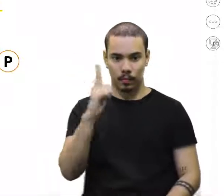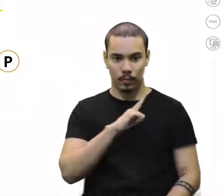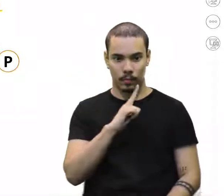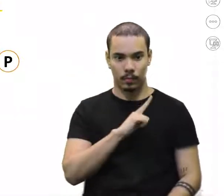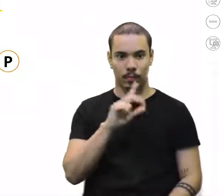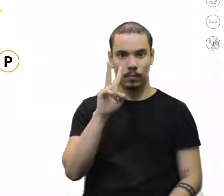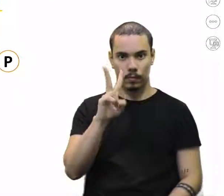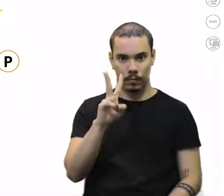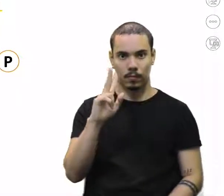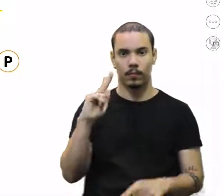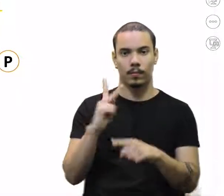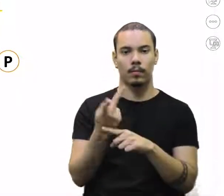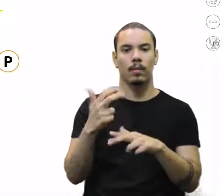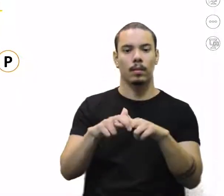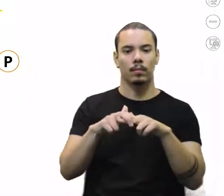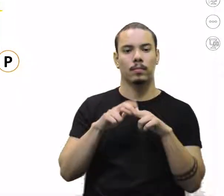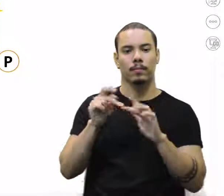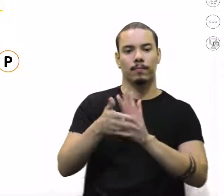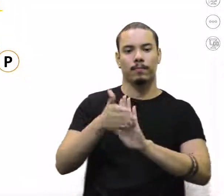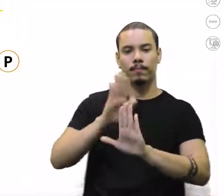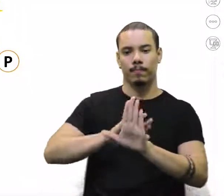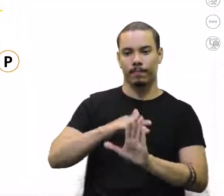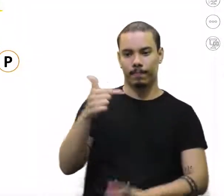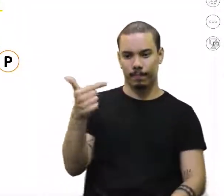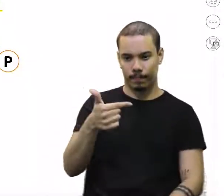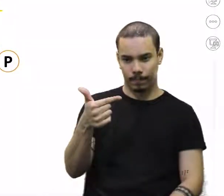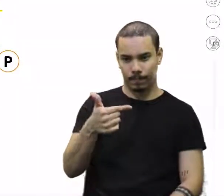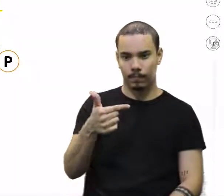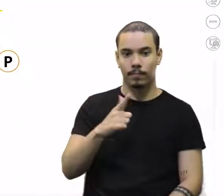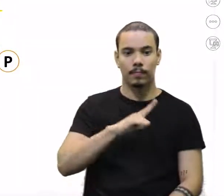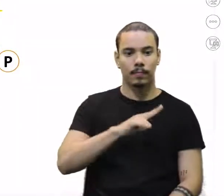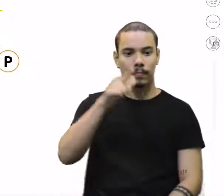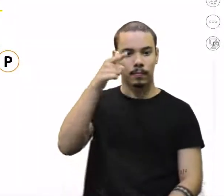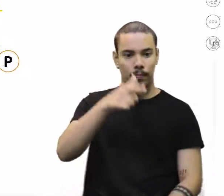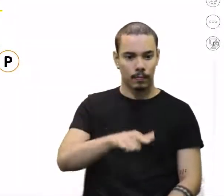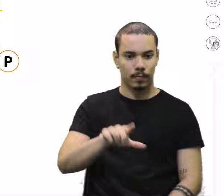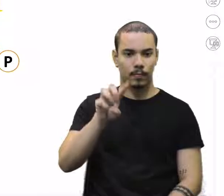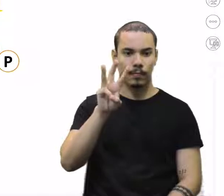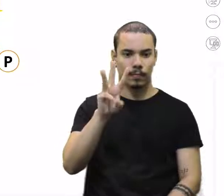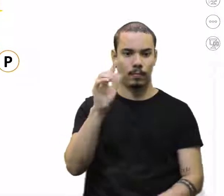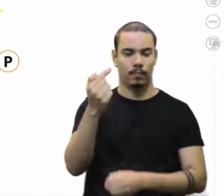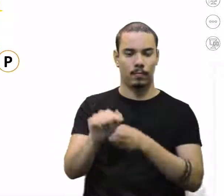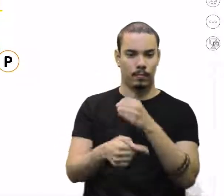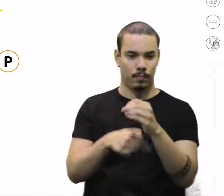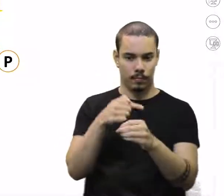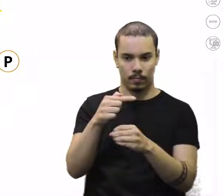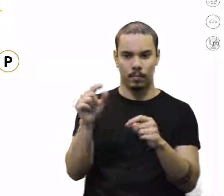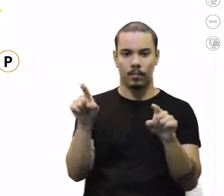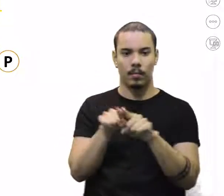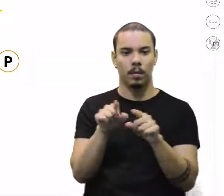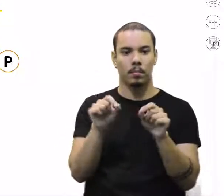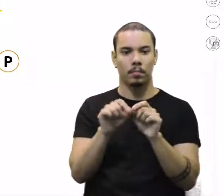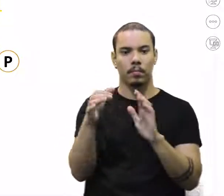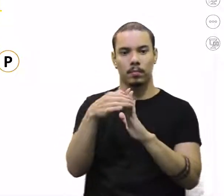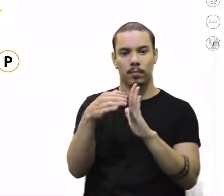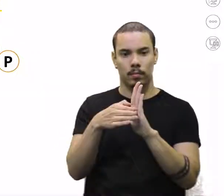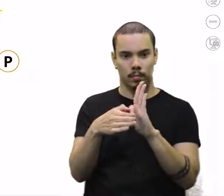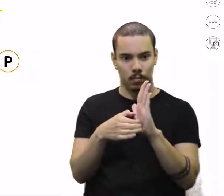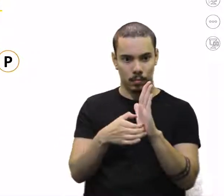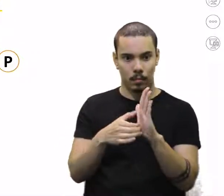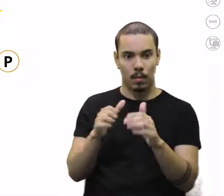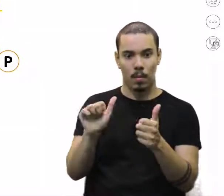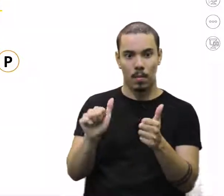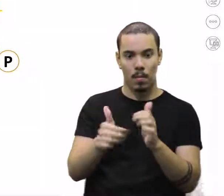2 hidrogênios, por isso que ele é secundário. E a gente tem mais 3 átomos que são classificados como